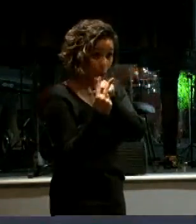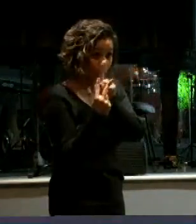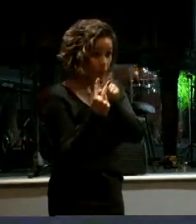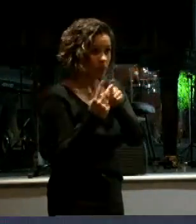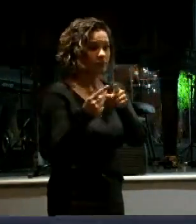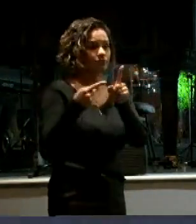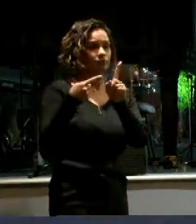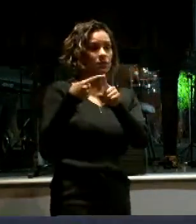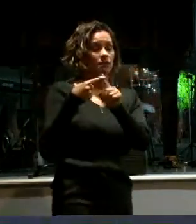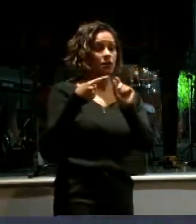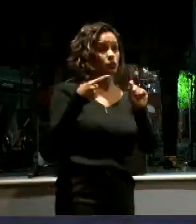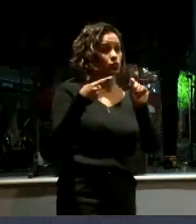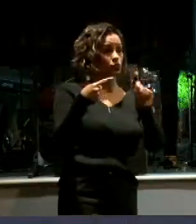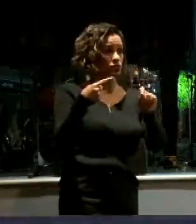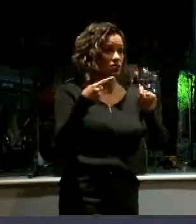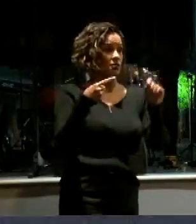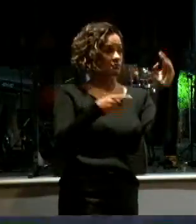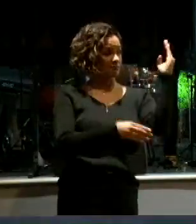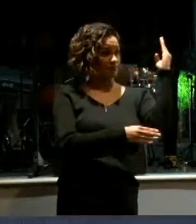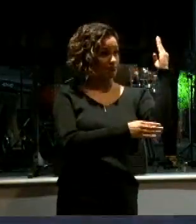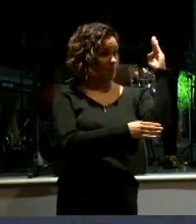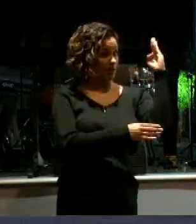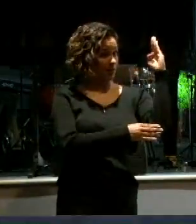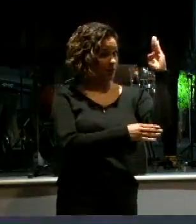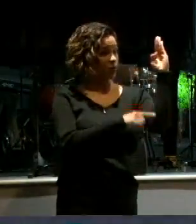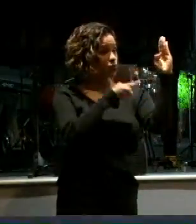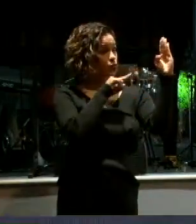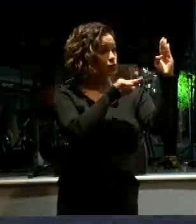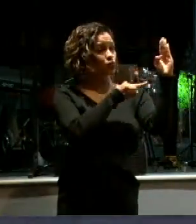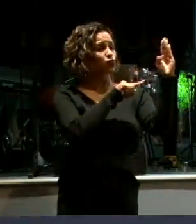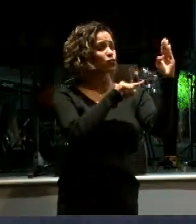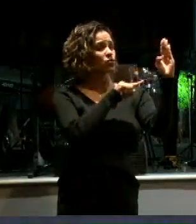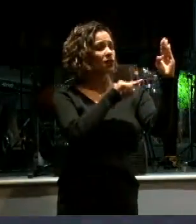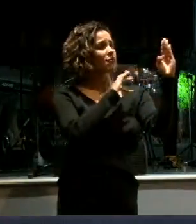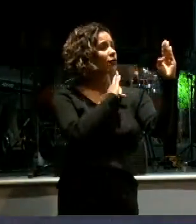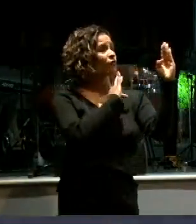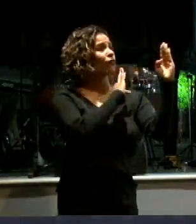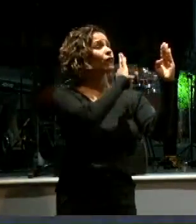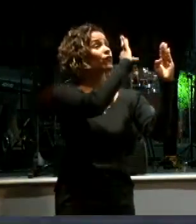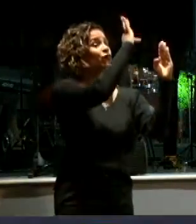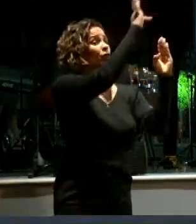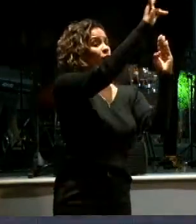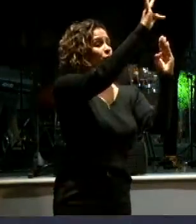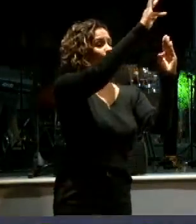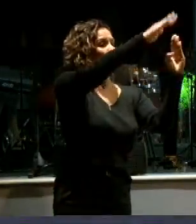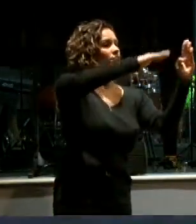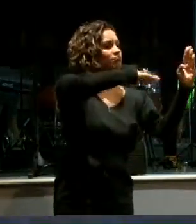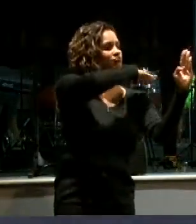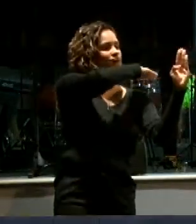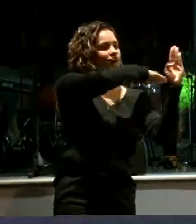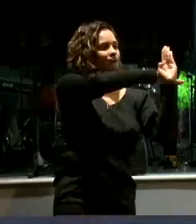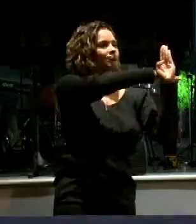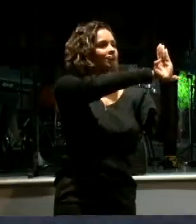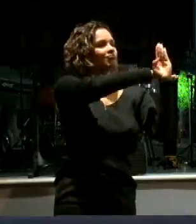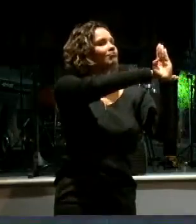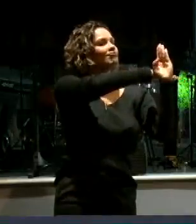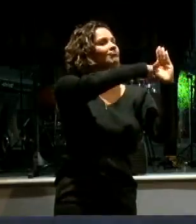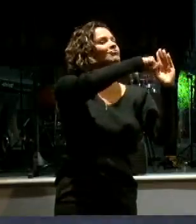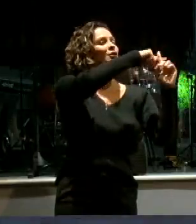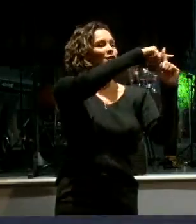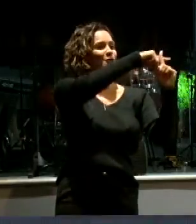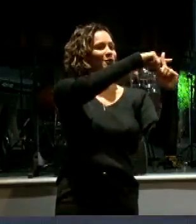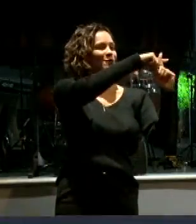era o madeiro que apontava para Jesus. E a segunda é que ele é um Deus que